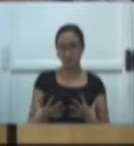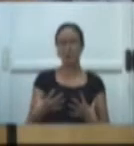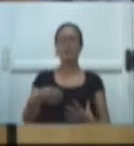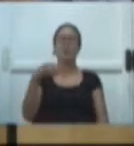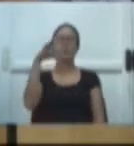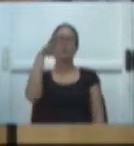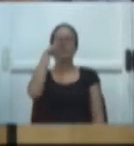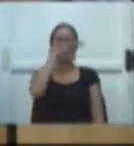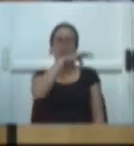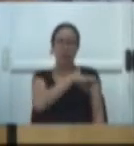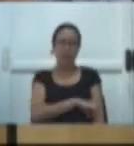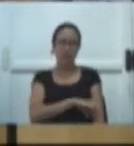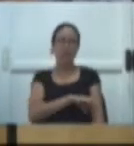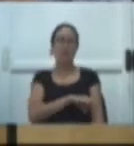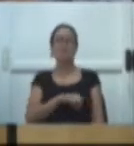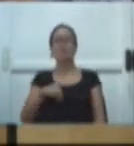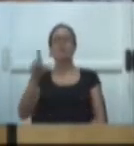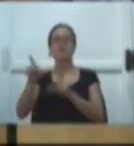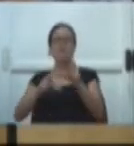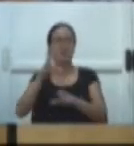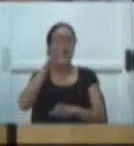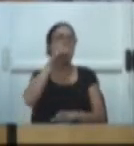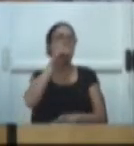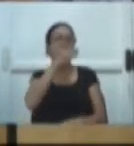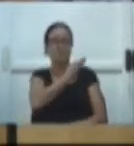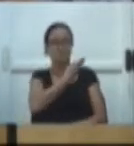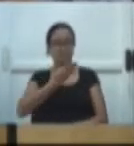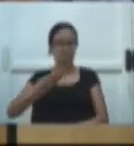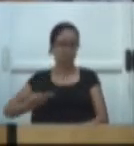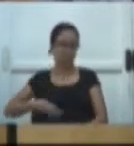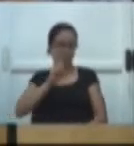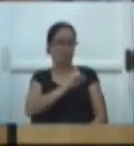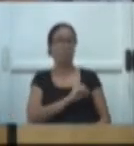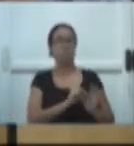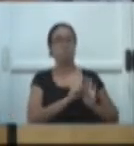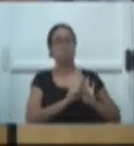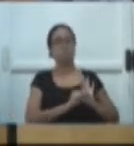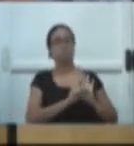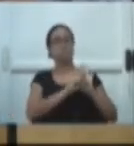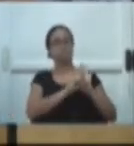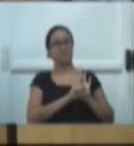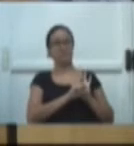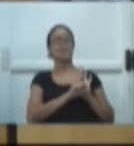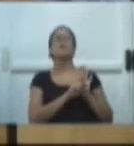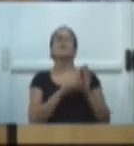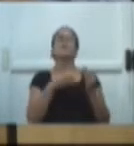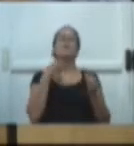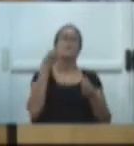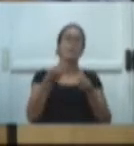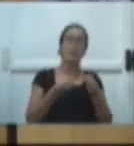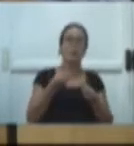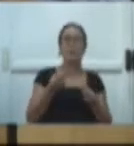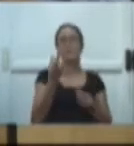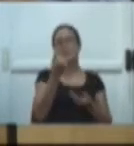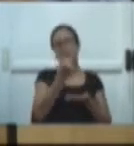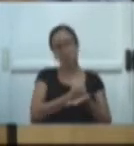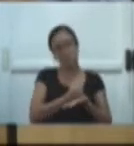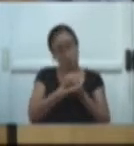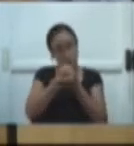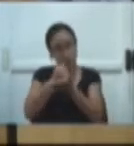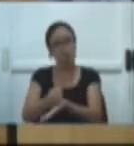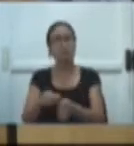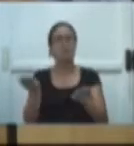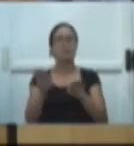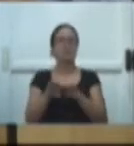servidores camarários integrantes do Poder Legislativo e dos proventos e pensões correspondentes nos termos do inciso 10